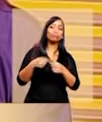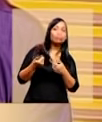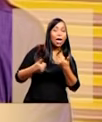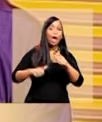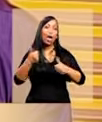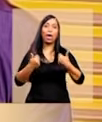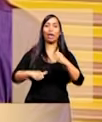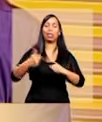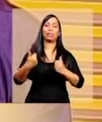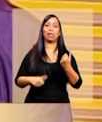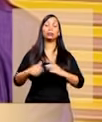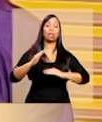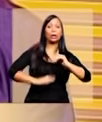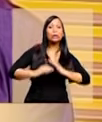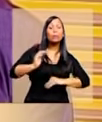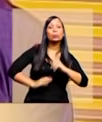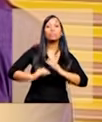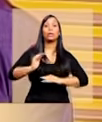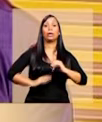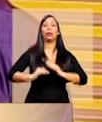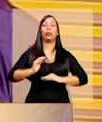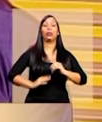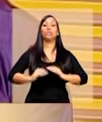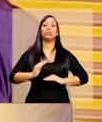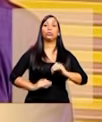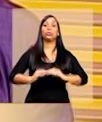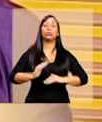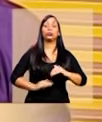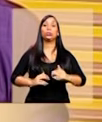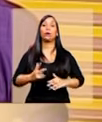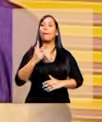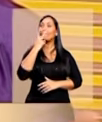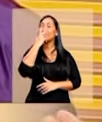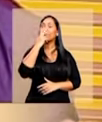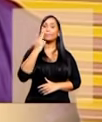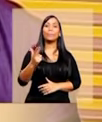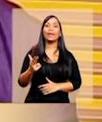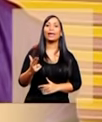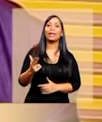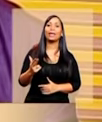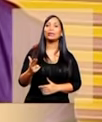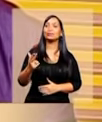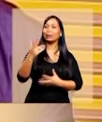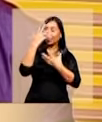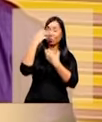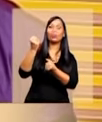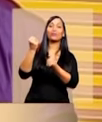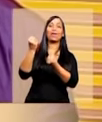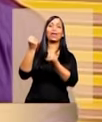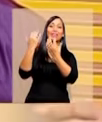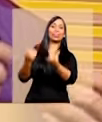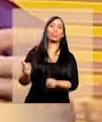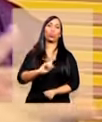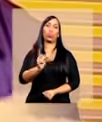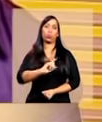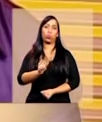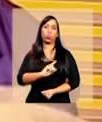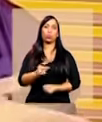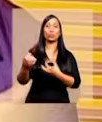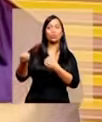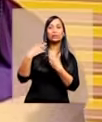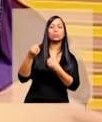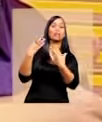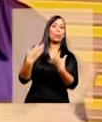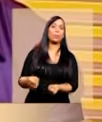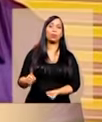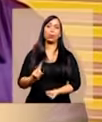na prática eles muitas vezes acabam negando a própria fé, negando